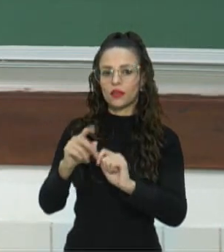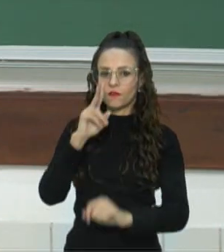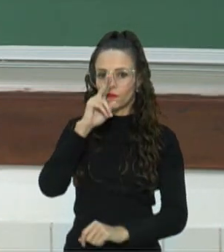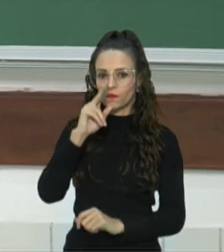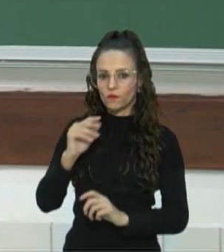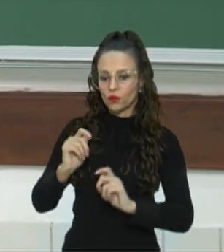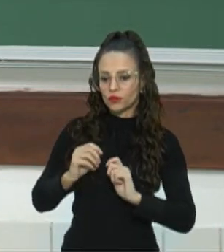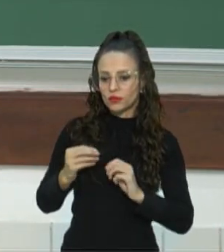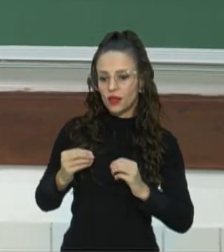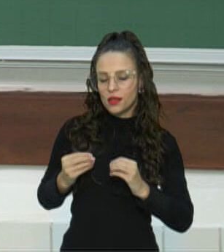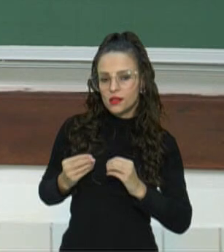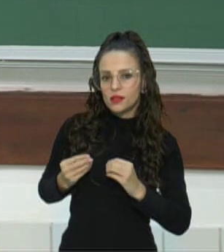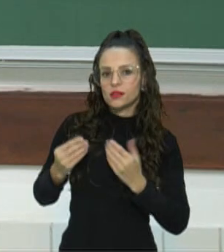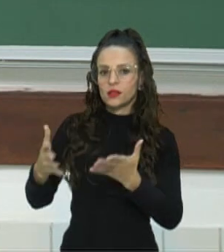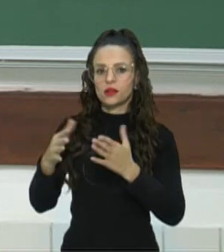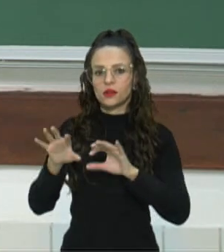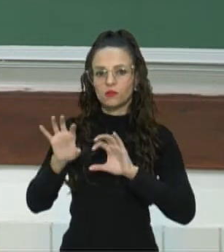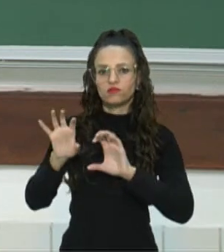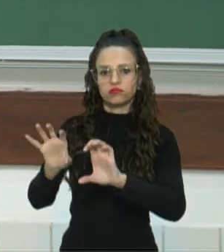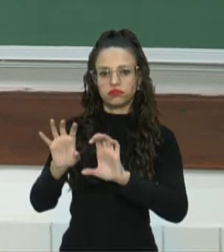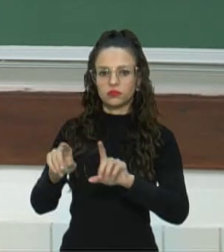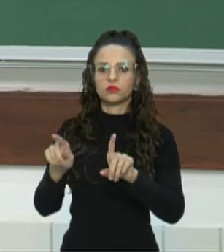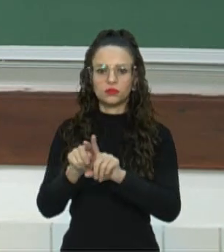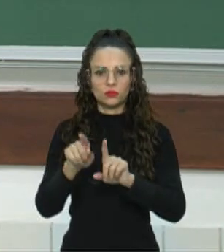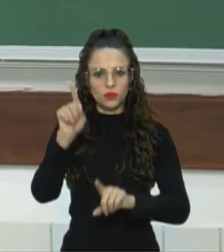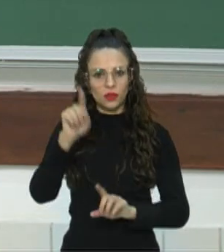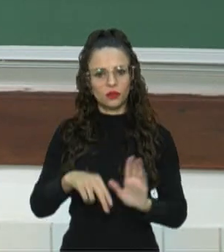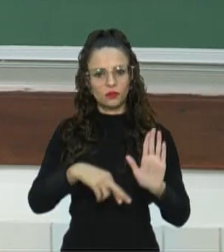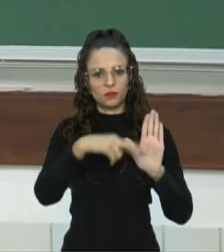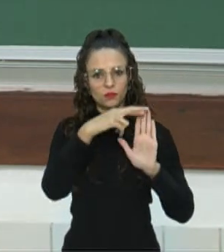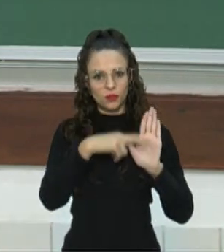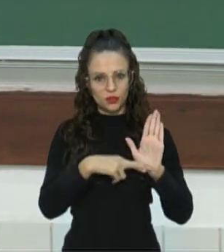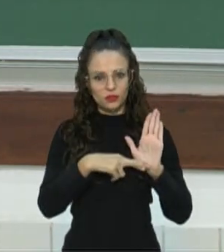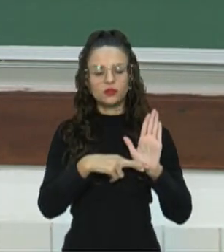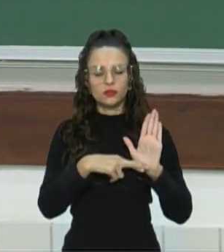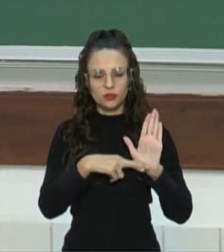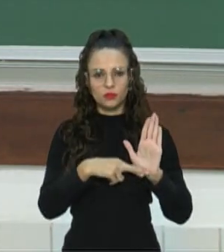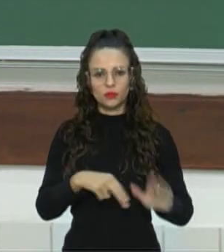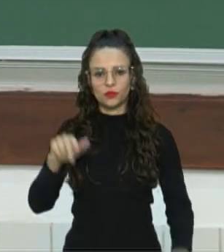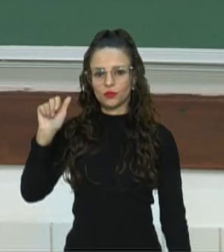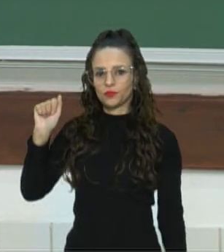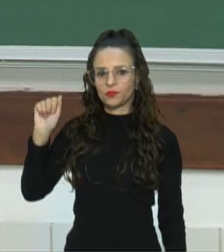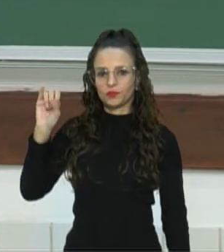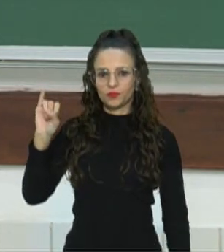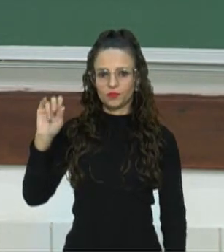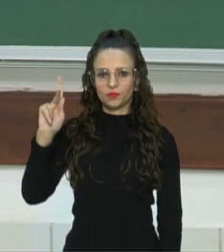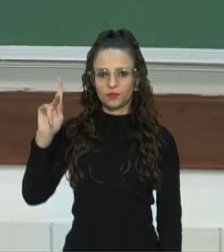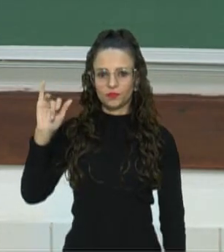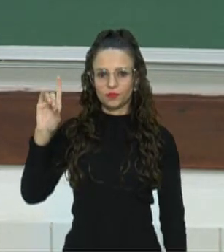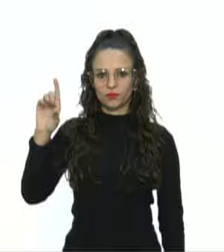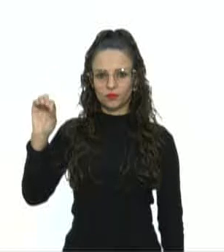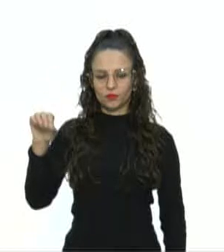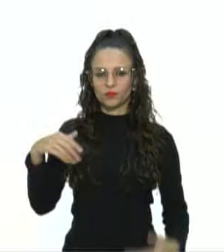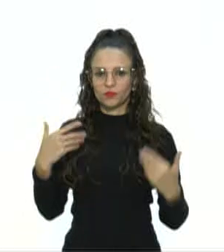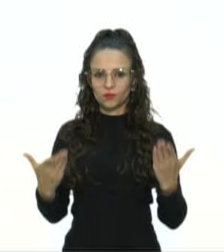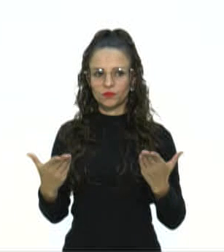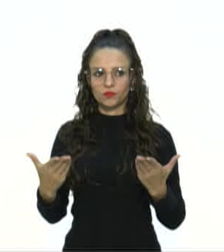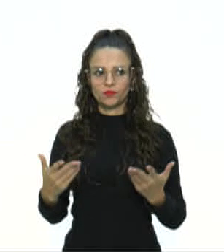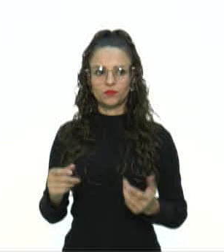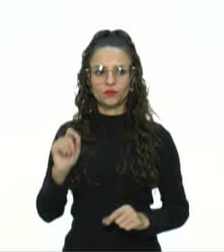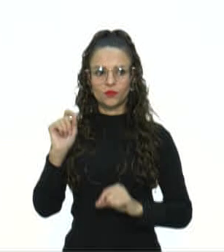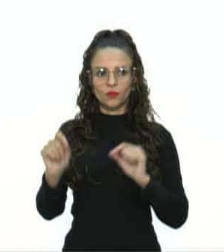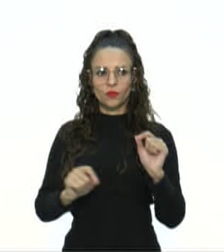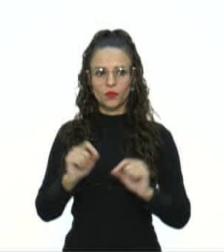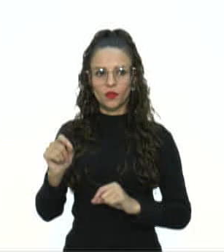força contra a pessoa que está aplicando, né? Então esse é um dos princípios do Aikido. Então o Aikido, o termo é composto